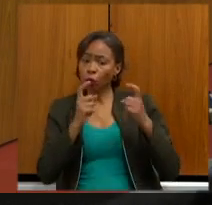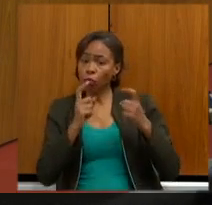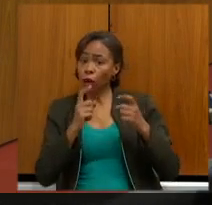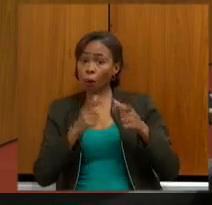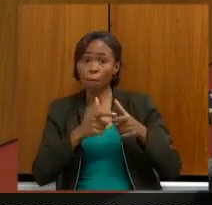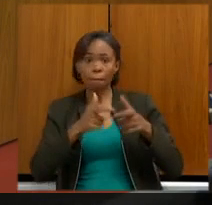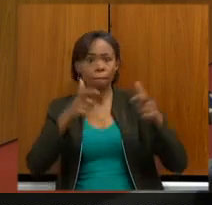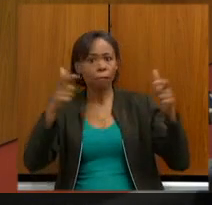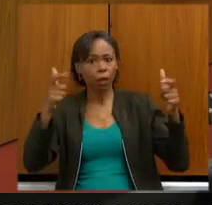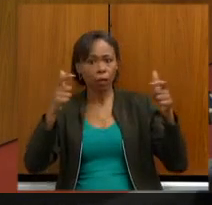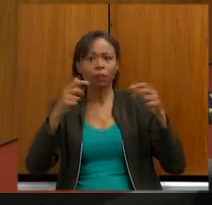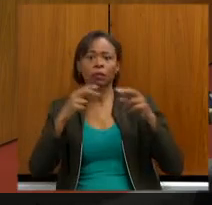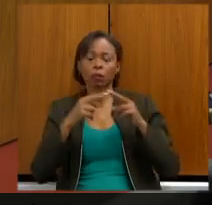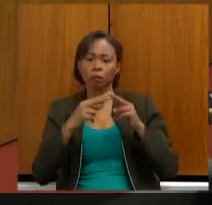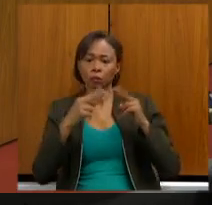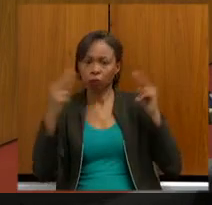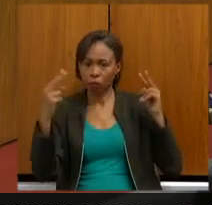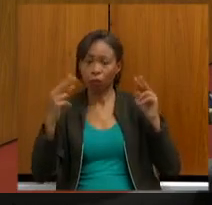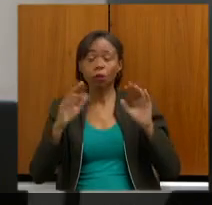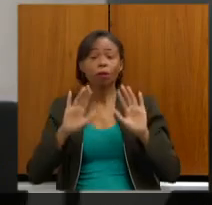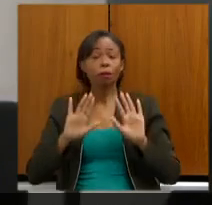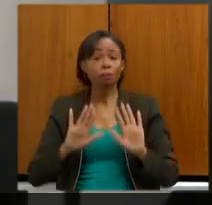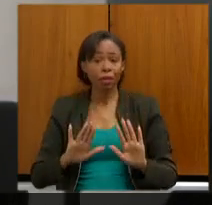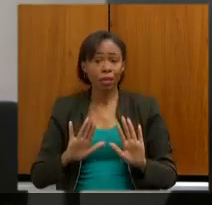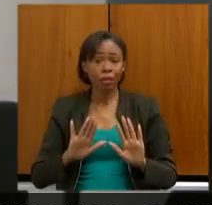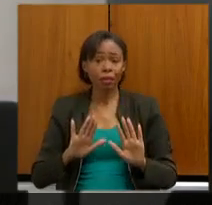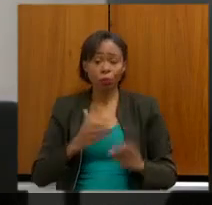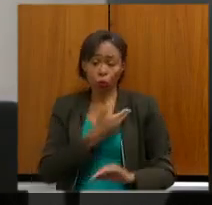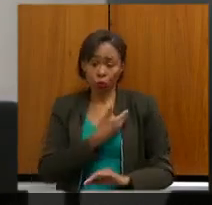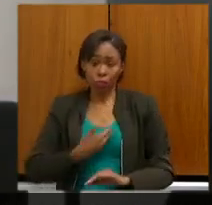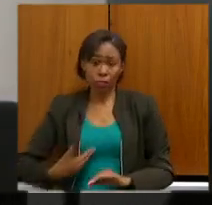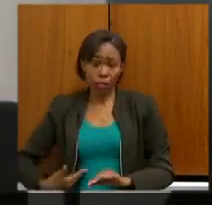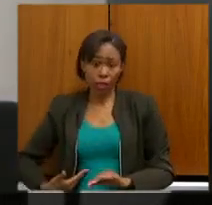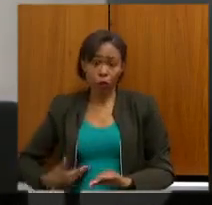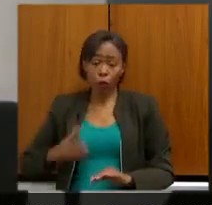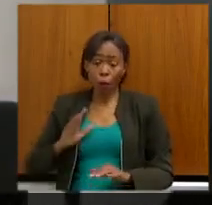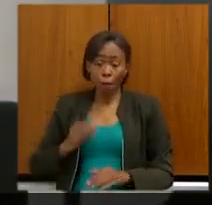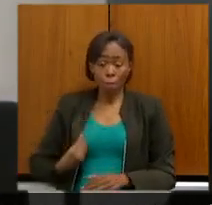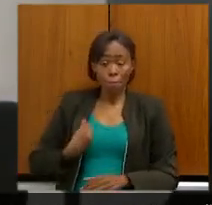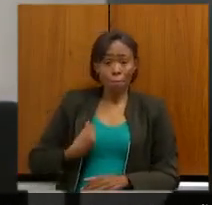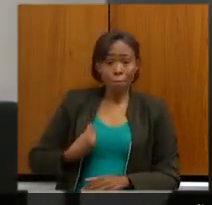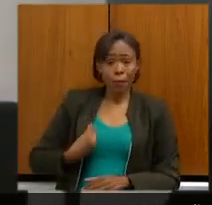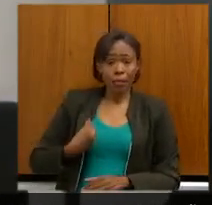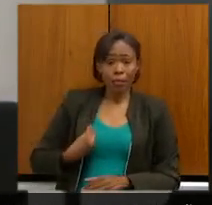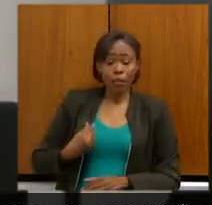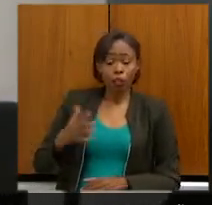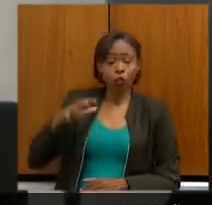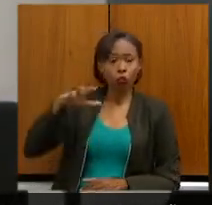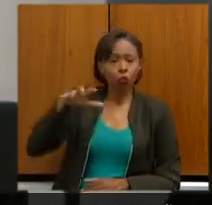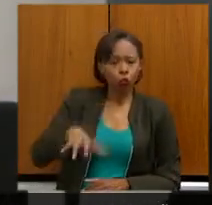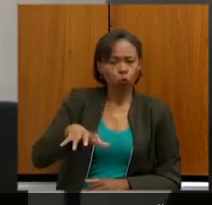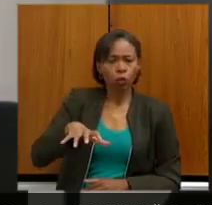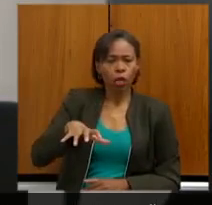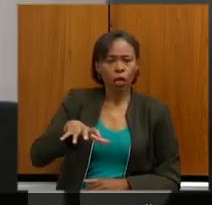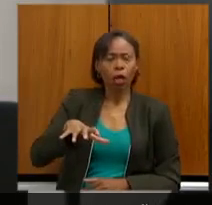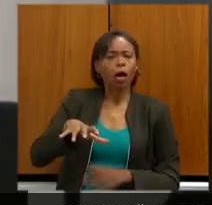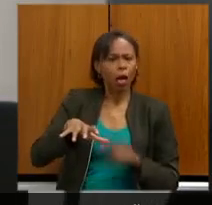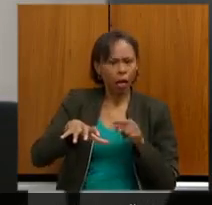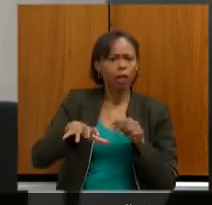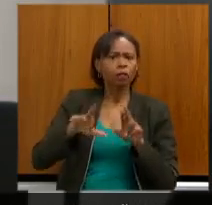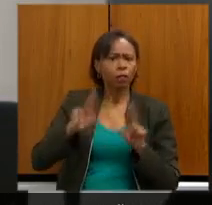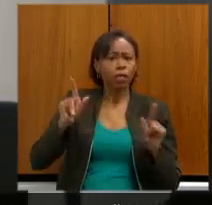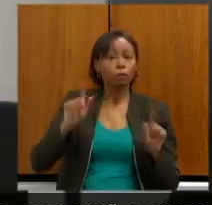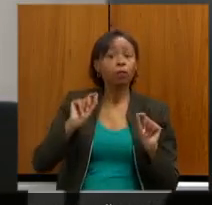mas a presença do estado do território faz muita Oi tá perceber a conjuntura com local